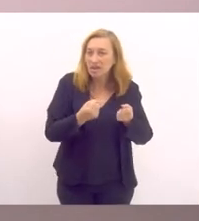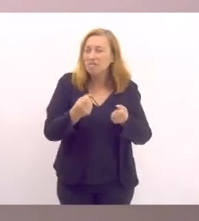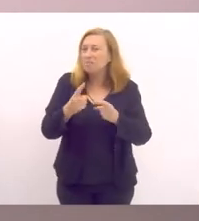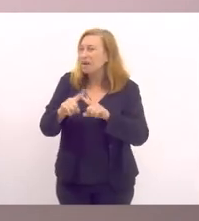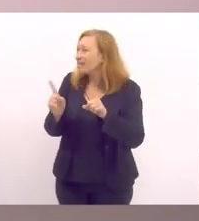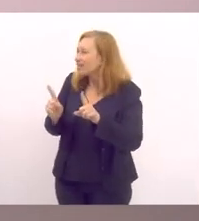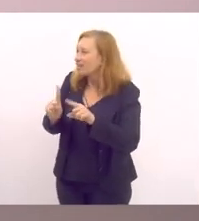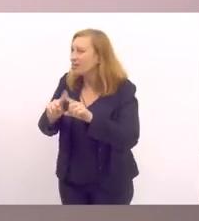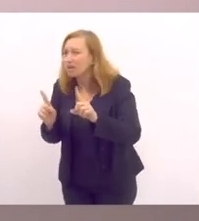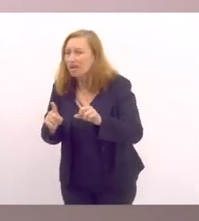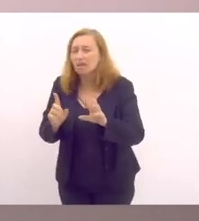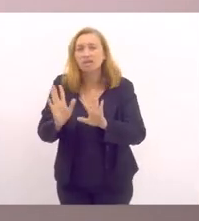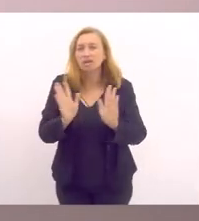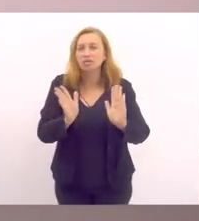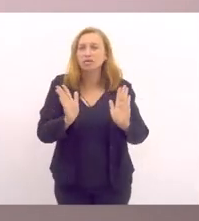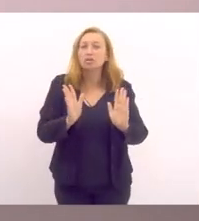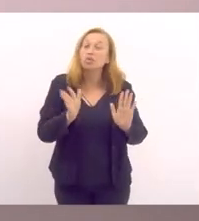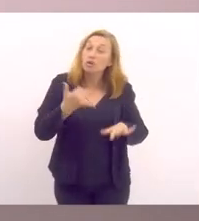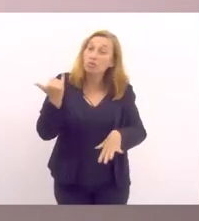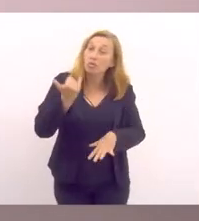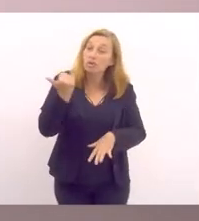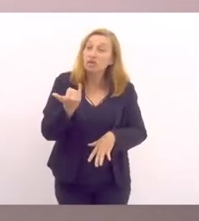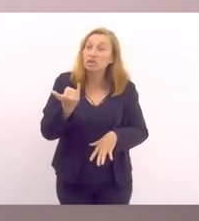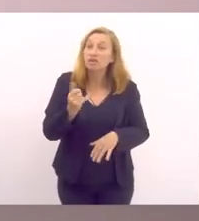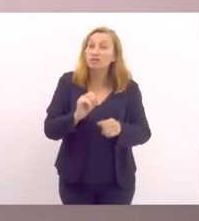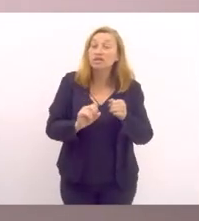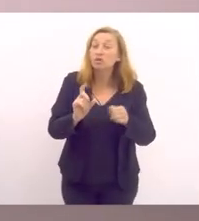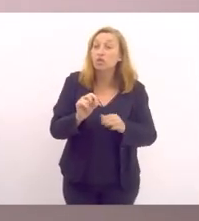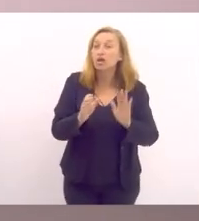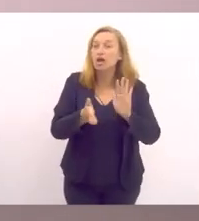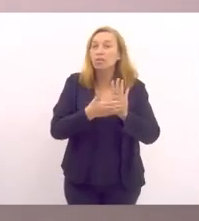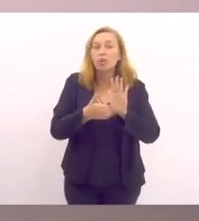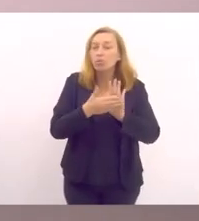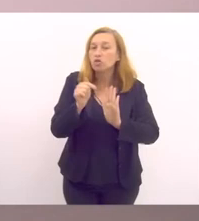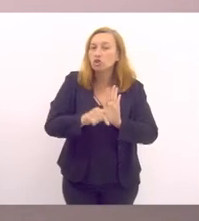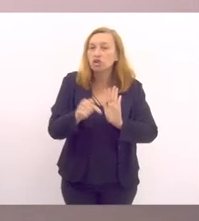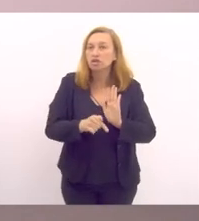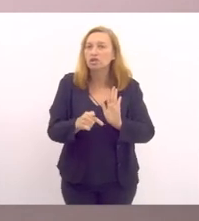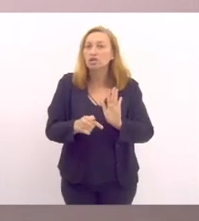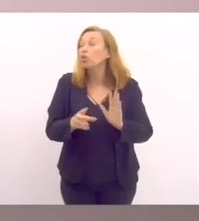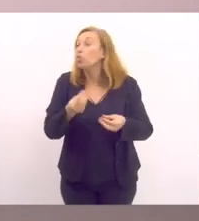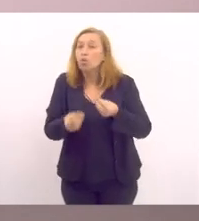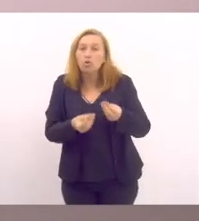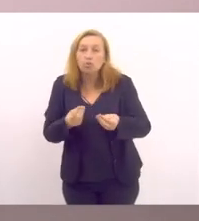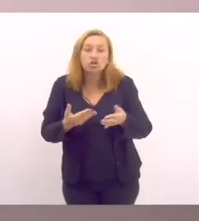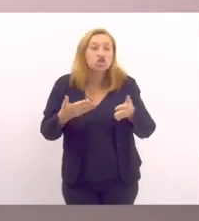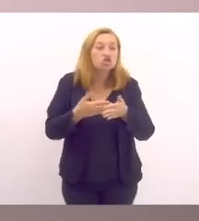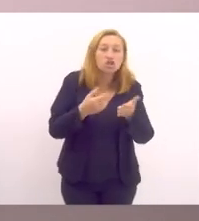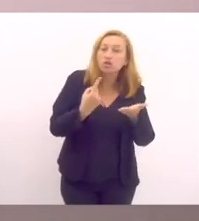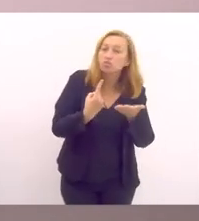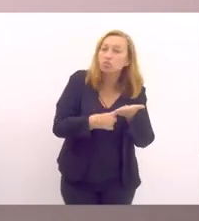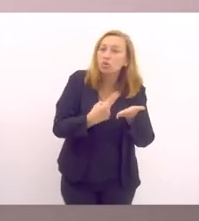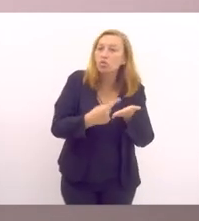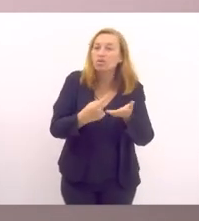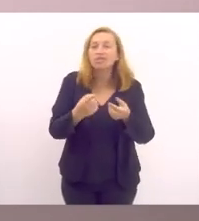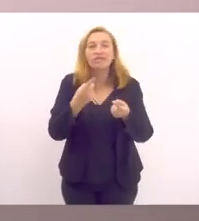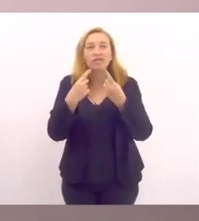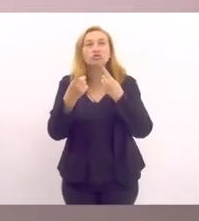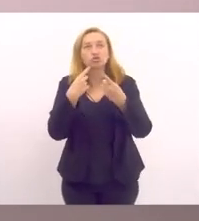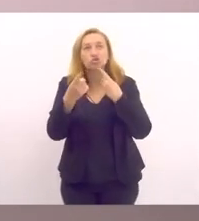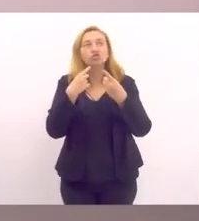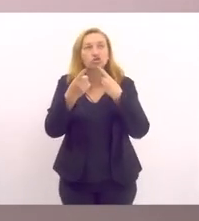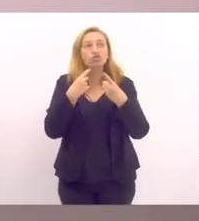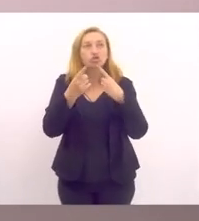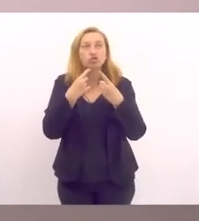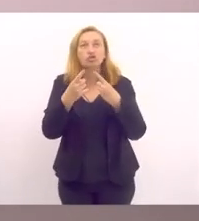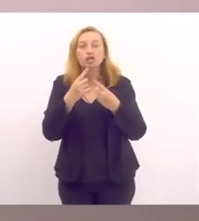Gente, é irrelevante. O que importa, gente, é o quê? A proposta que está aqui, como é que a gente chega num acordo, senão a gente vai ficar discutindo mais 10